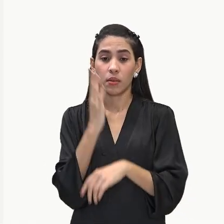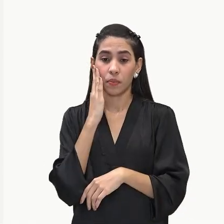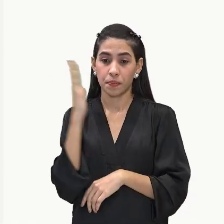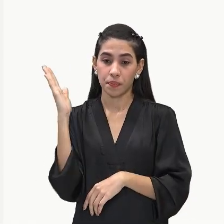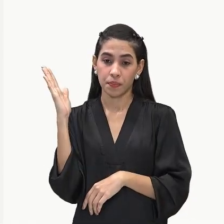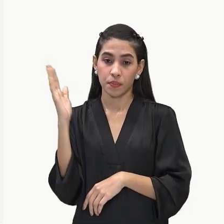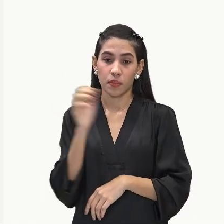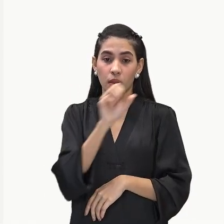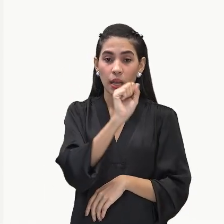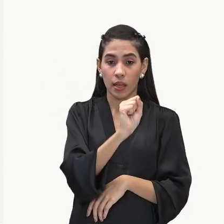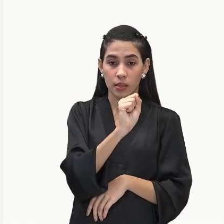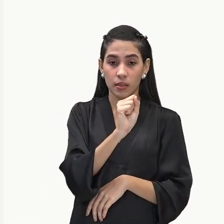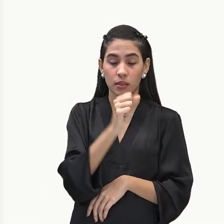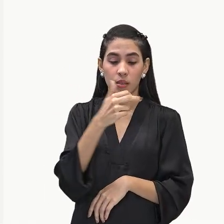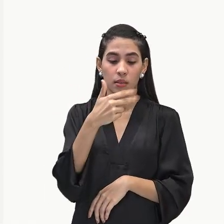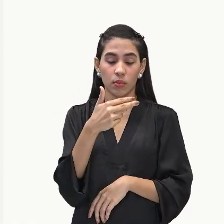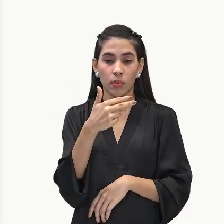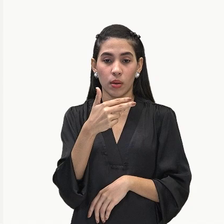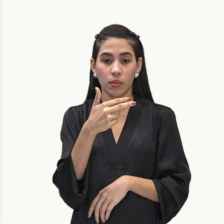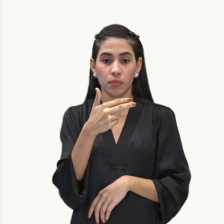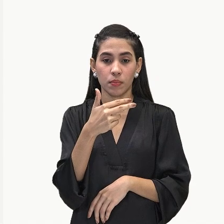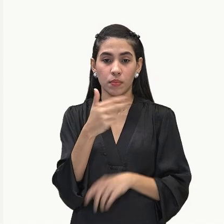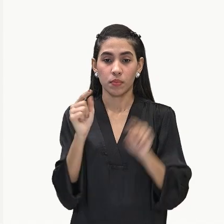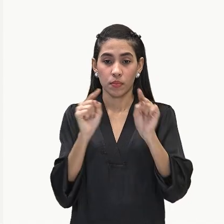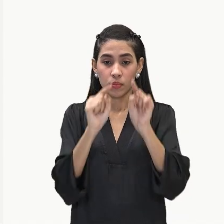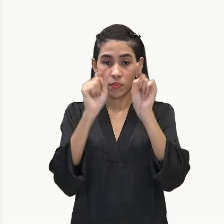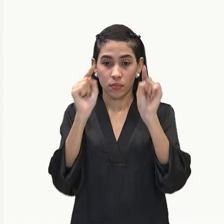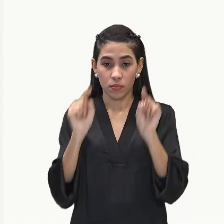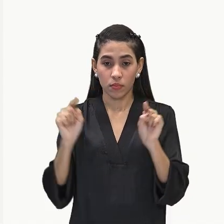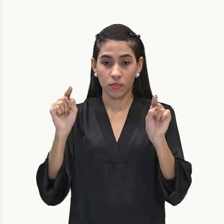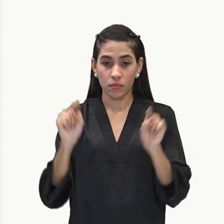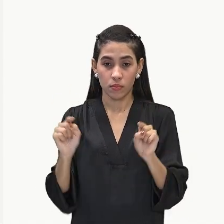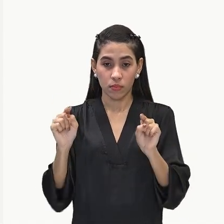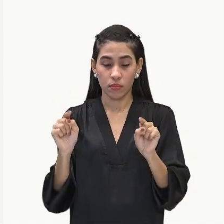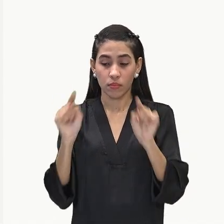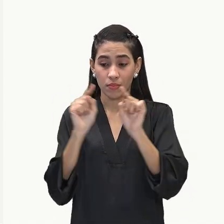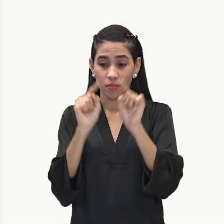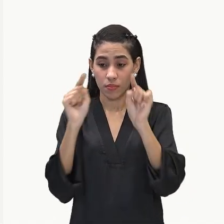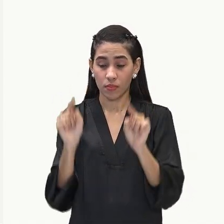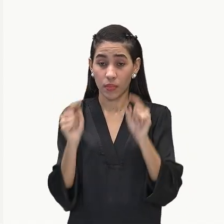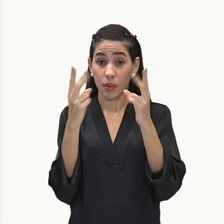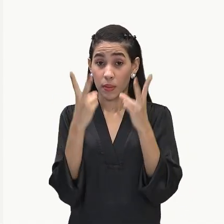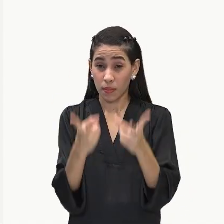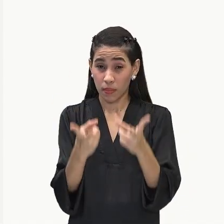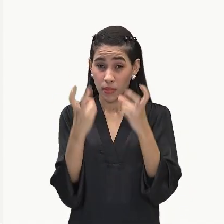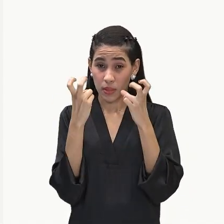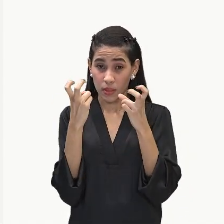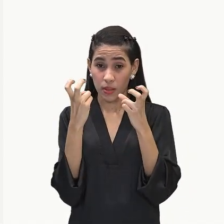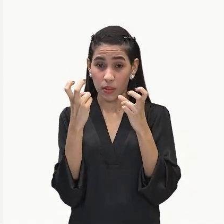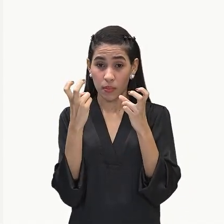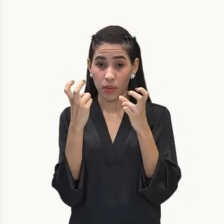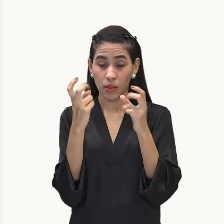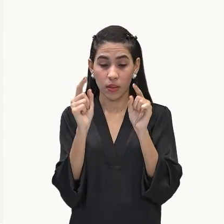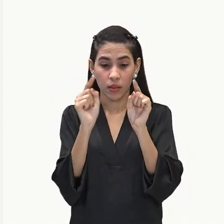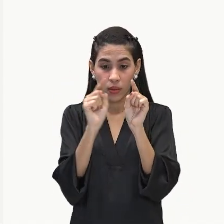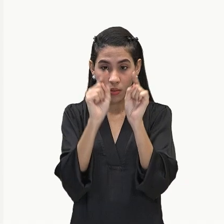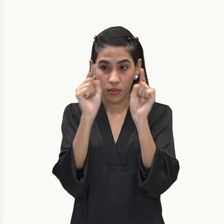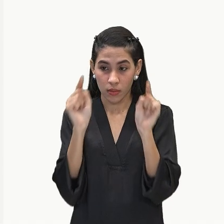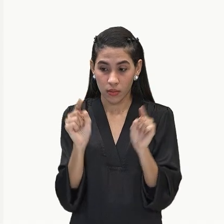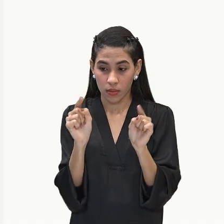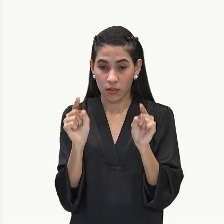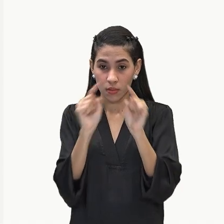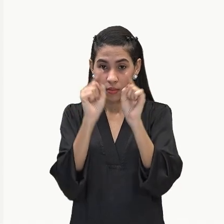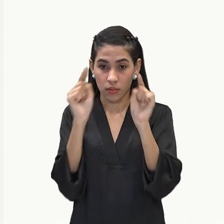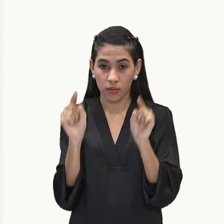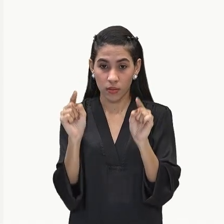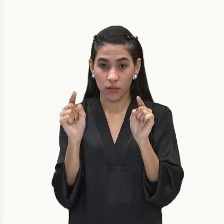vê aí. S de solução é igual a... Perceba que aqui dentro do parêntese, quem é que